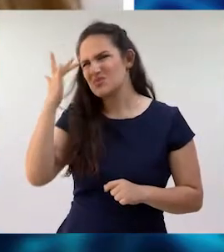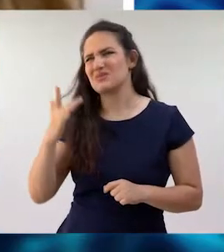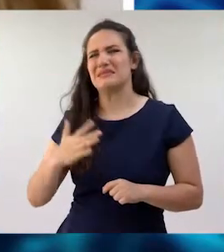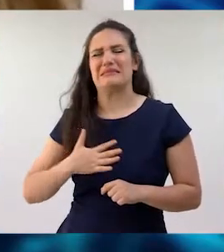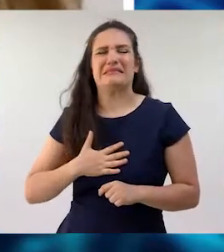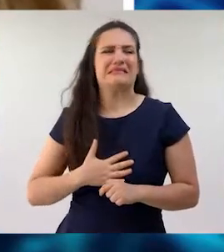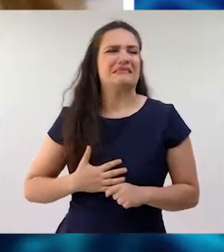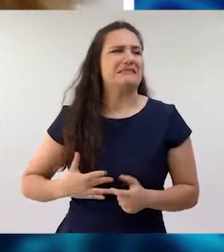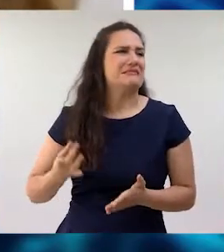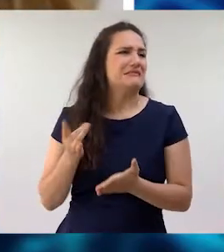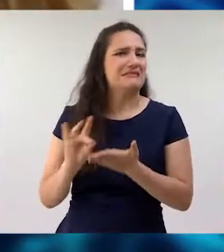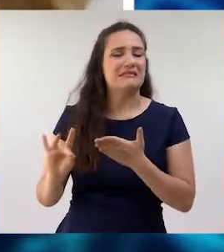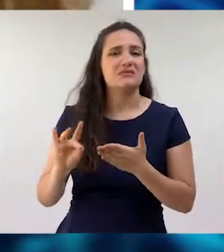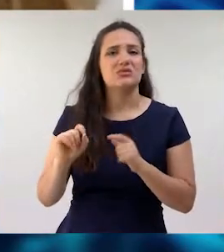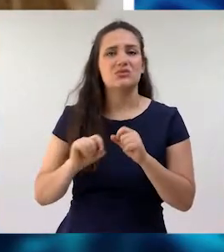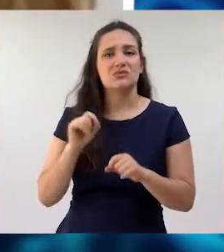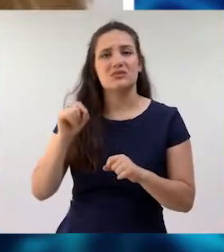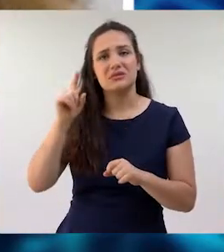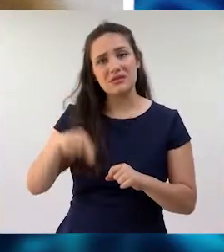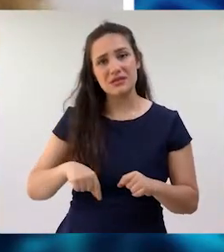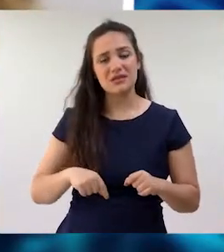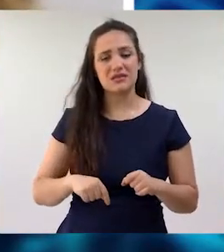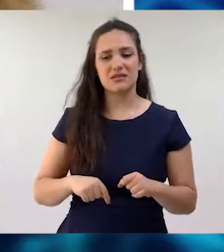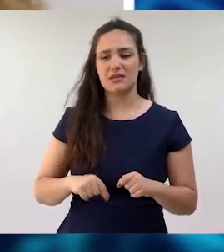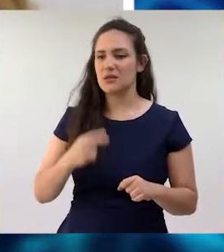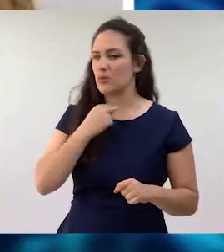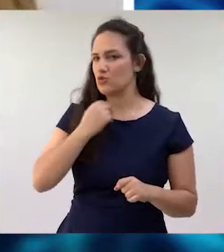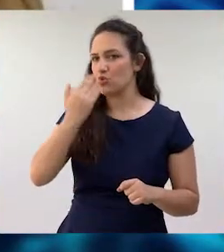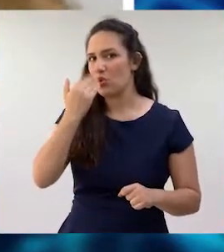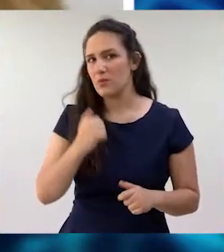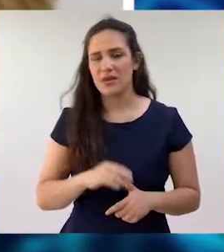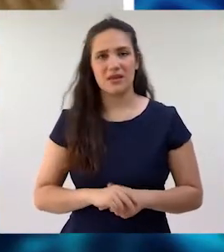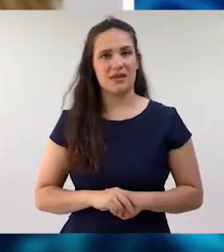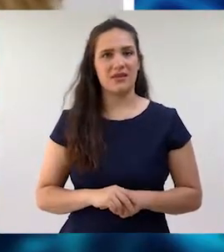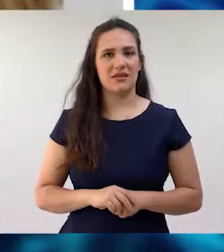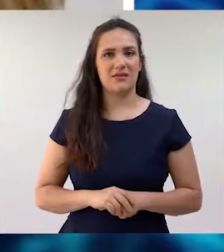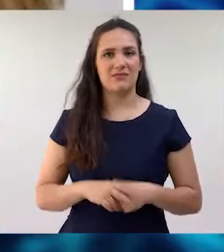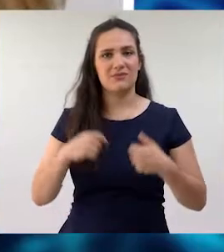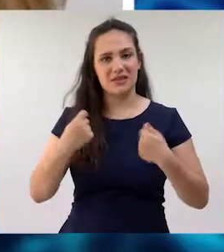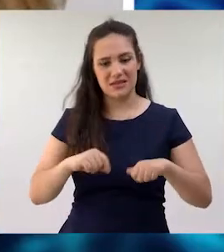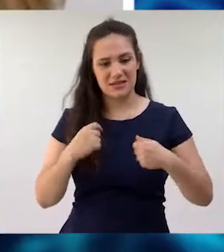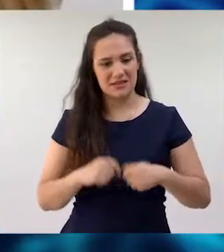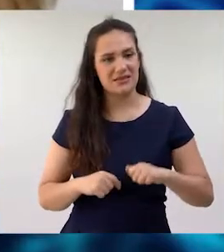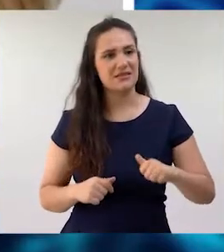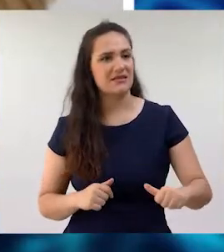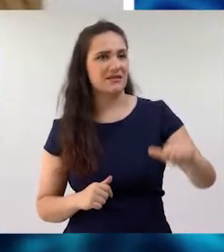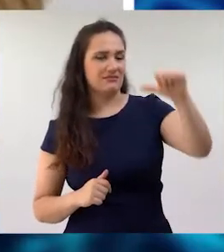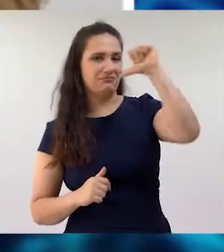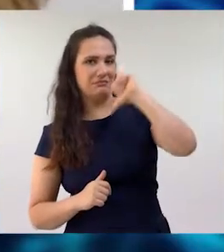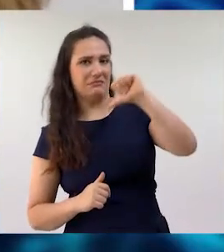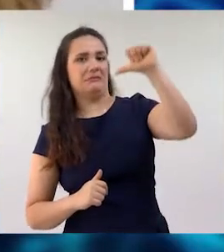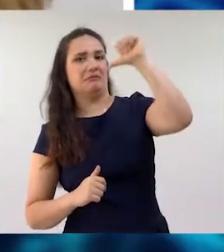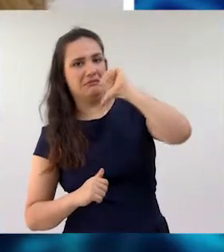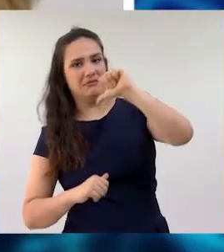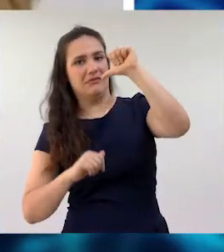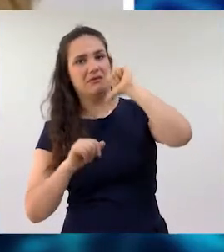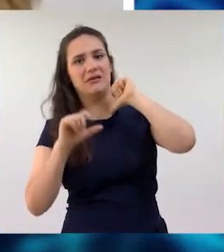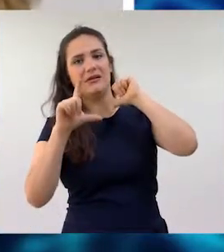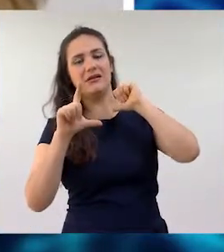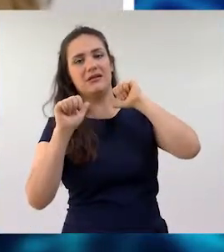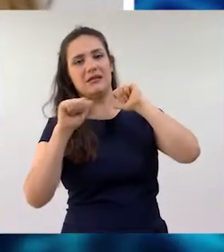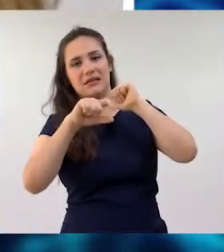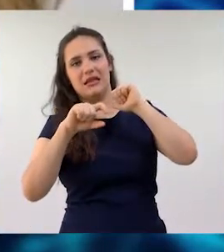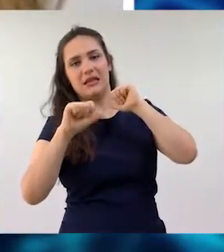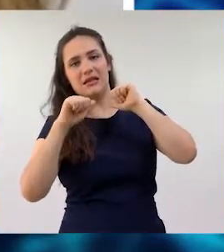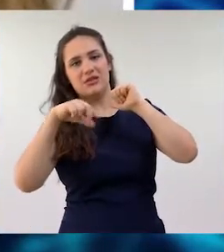que a maioria das pessoas tem medo, é o preparo. Porque eu brinco que é laxante de lavar a alma e